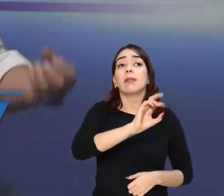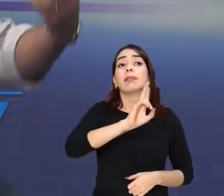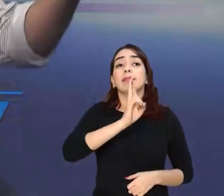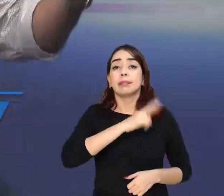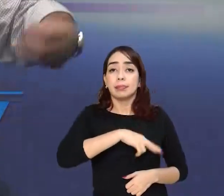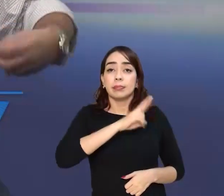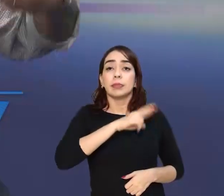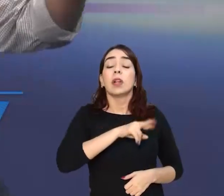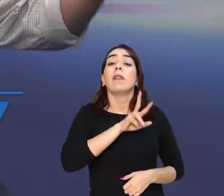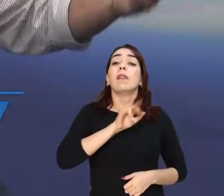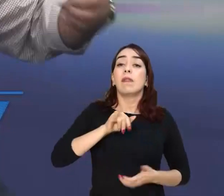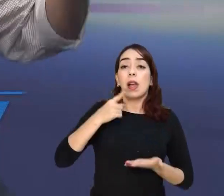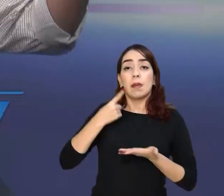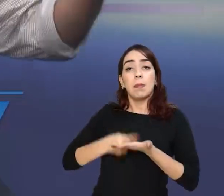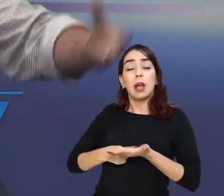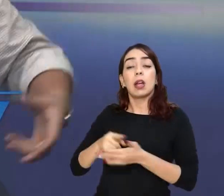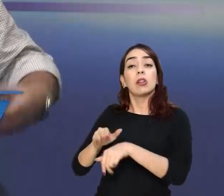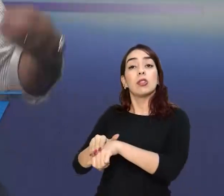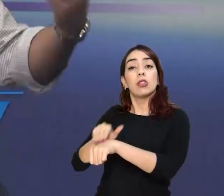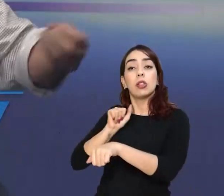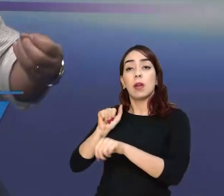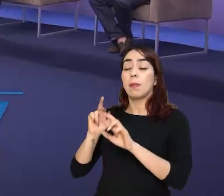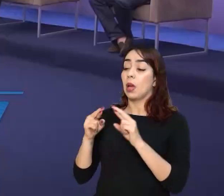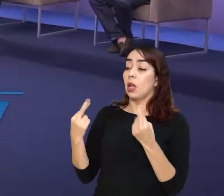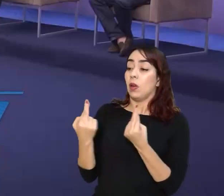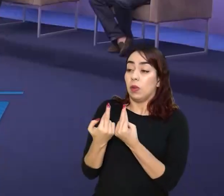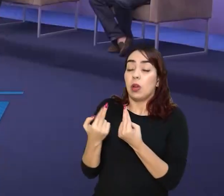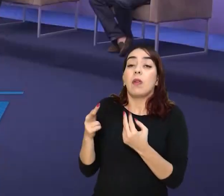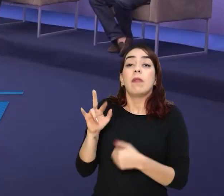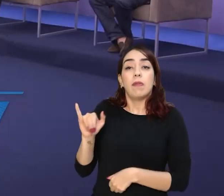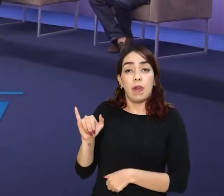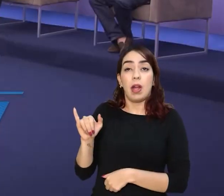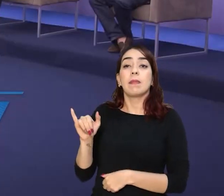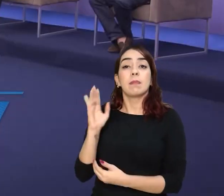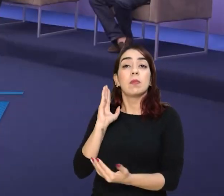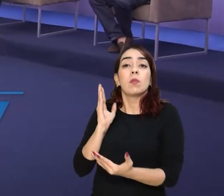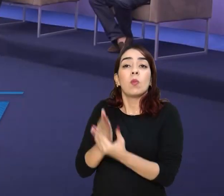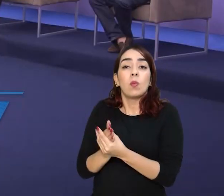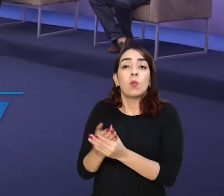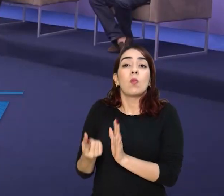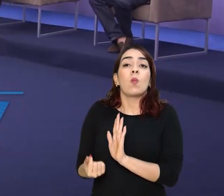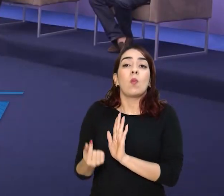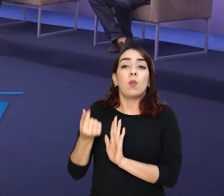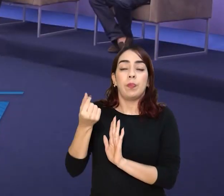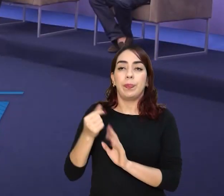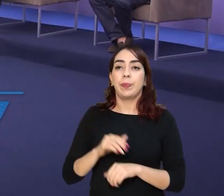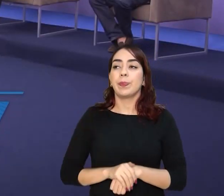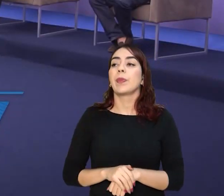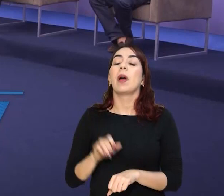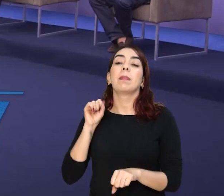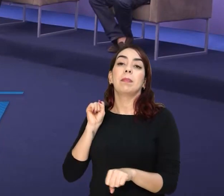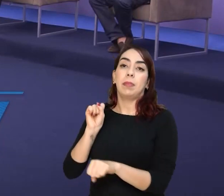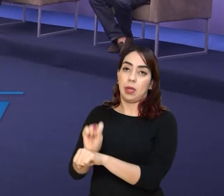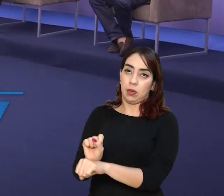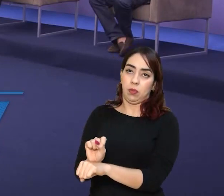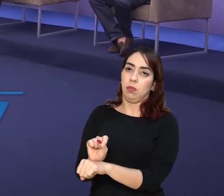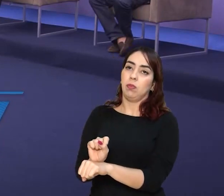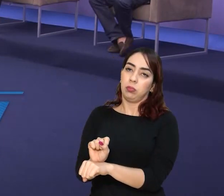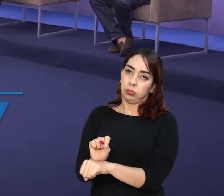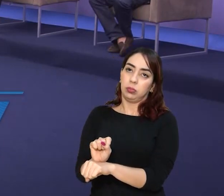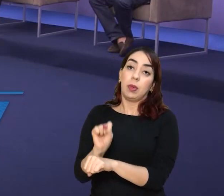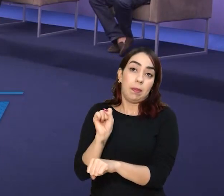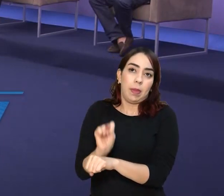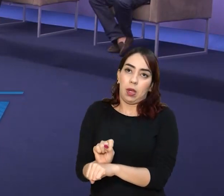nós vamos ter uma reunião. Da próxima vez é multa. A partir daquele dia, nenhum outro jogador